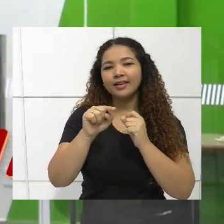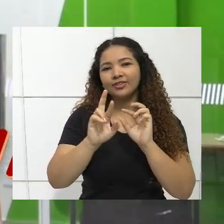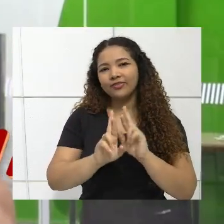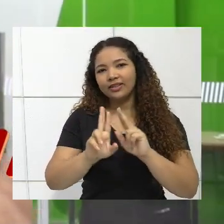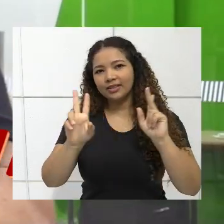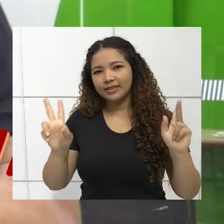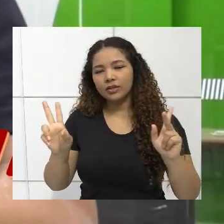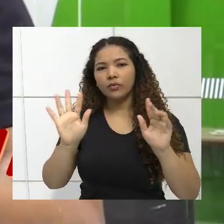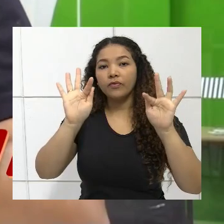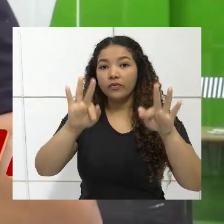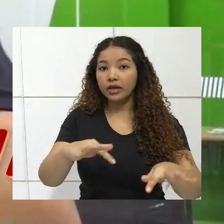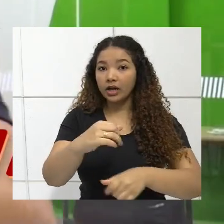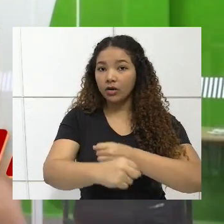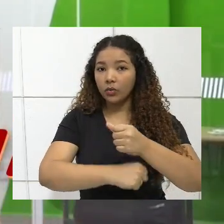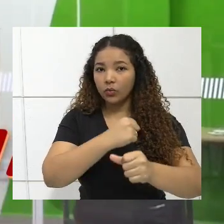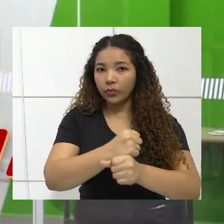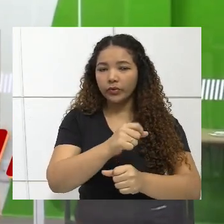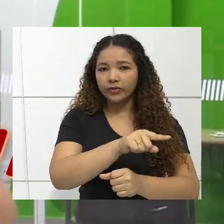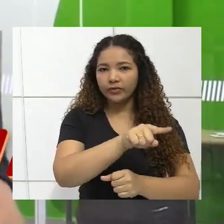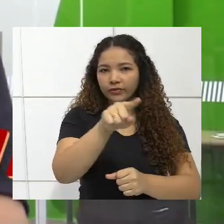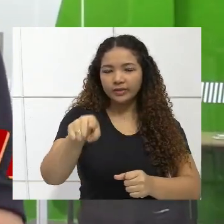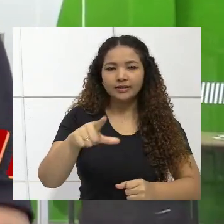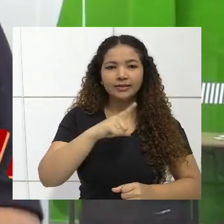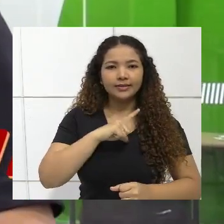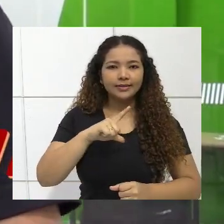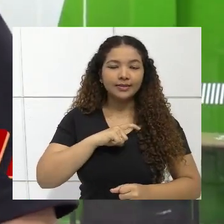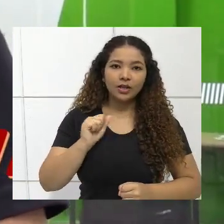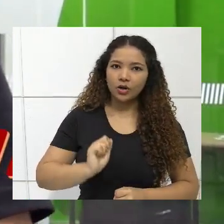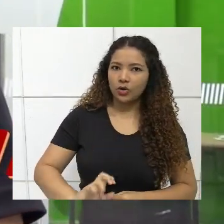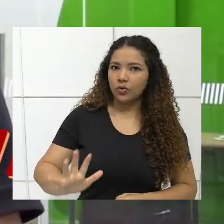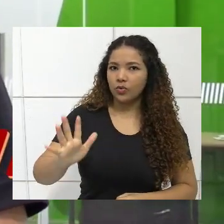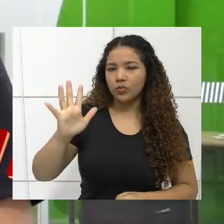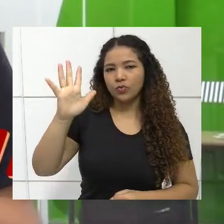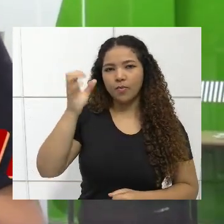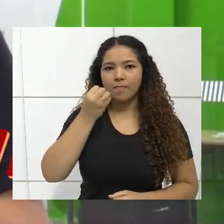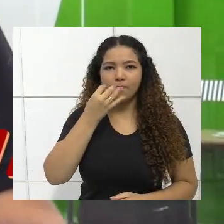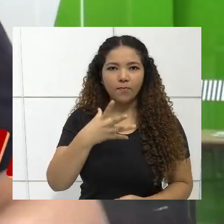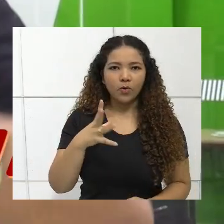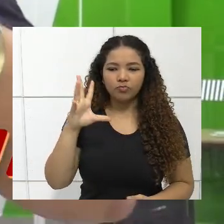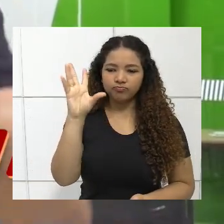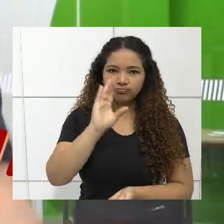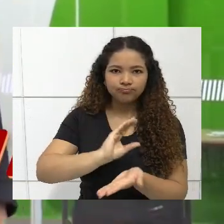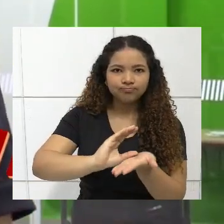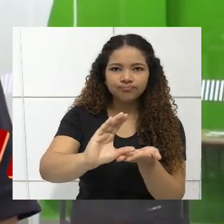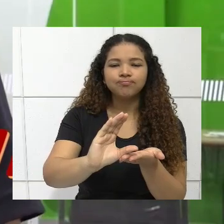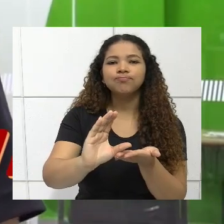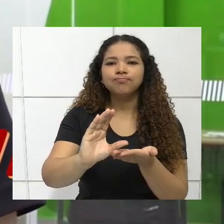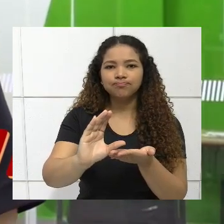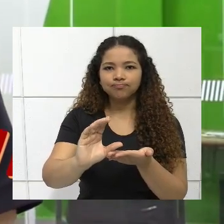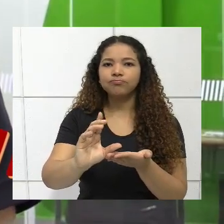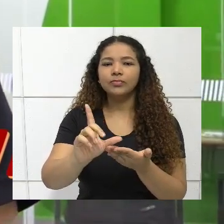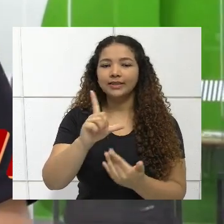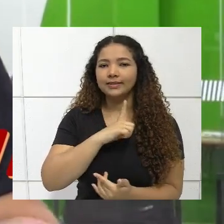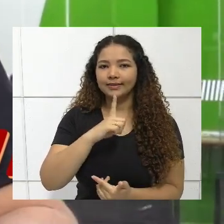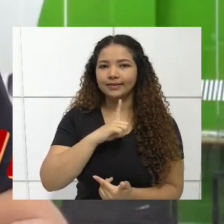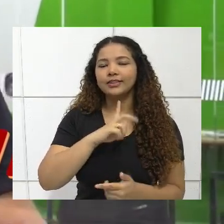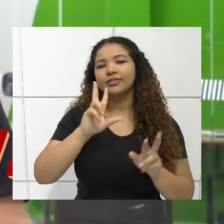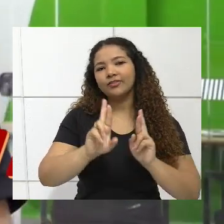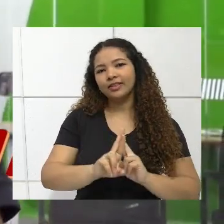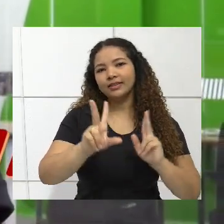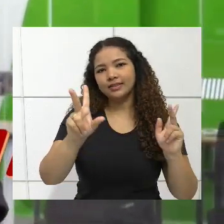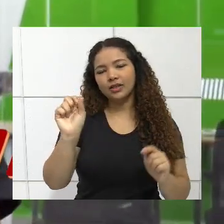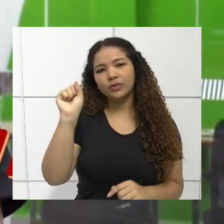final do ano, você recebe o lucro da cooperativa. Então, mais esse grande diferencial,